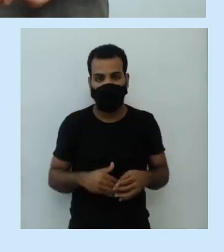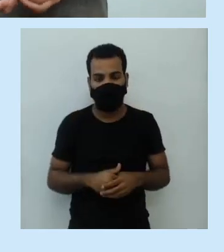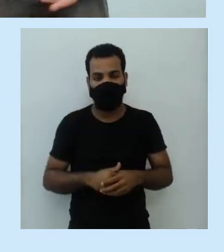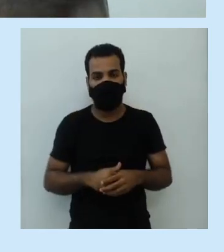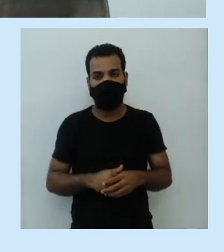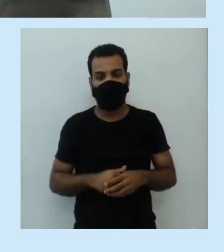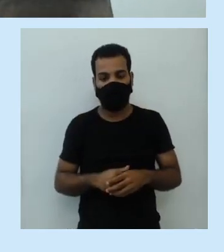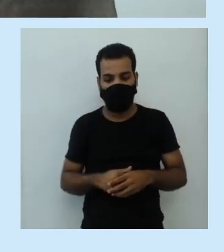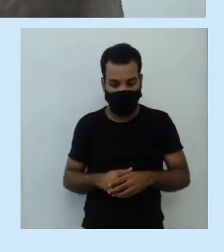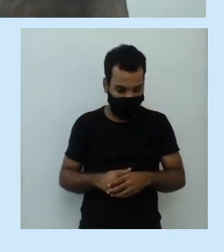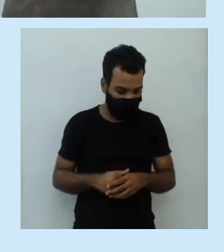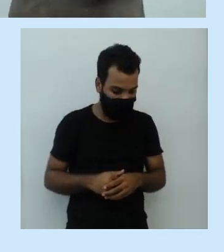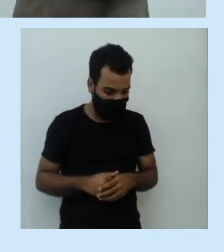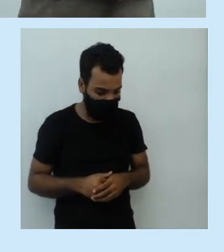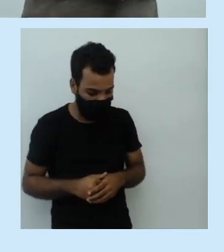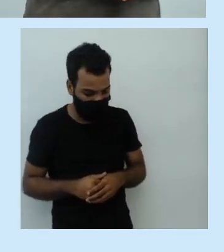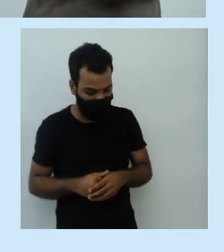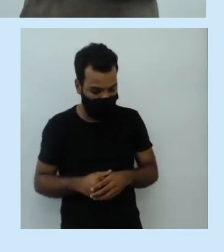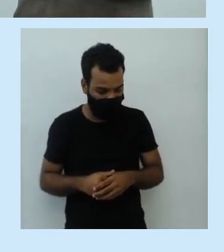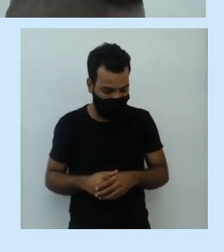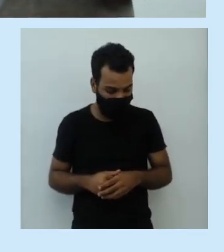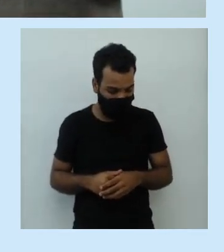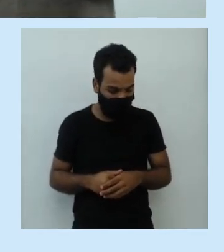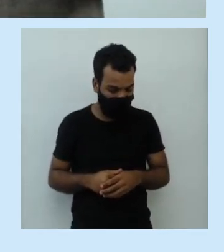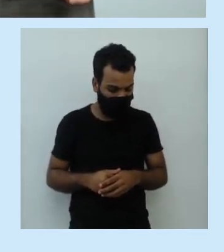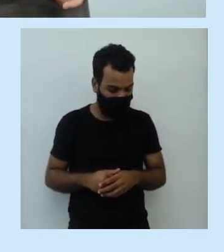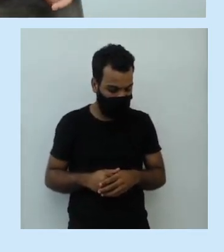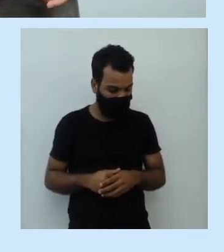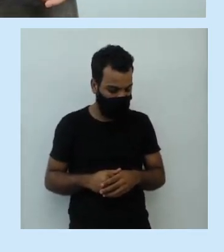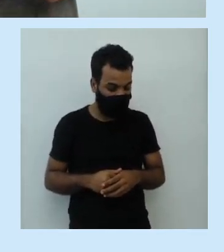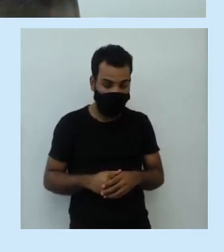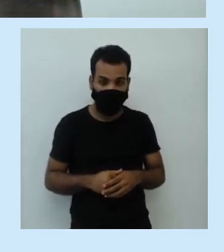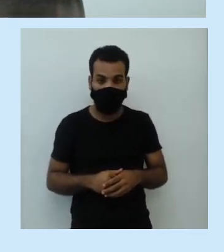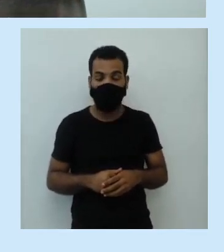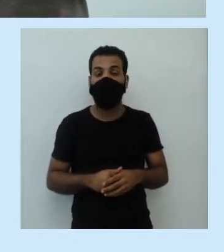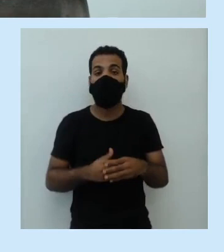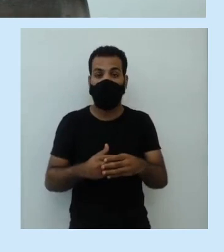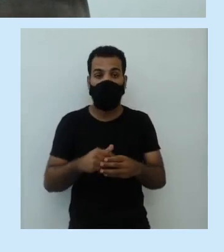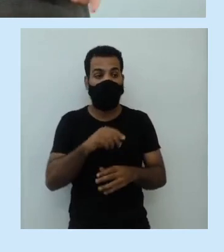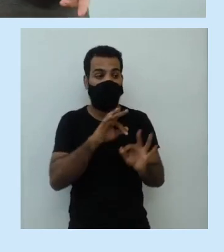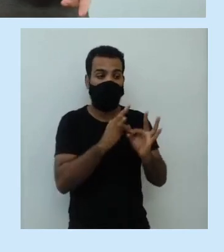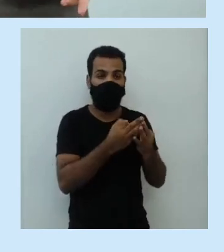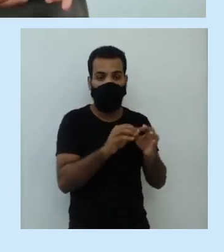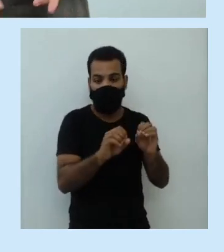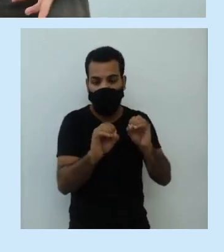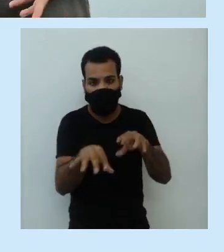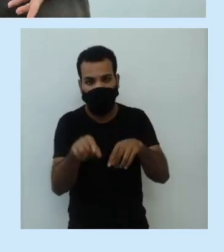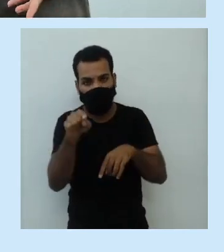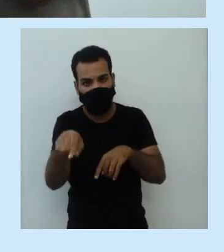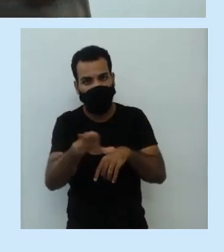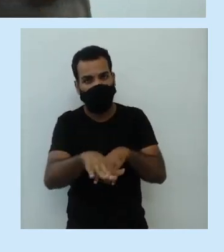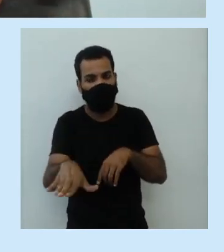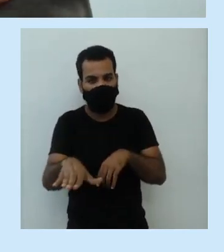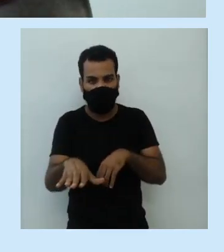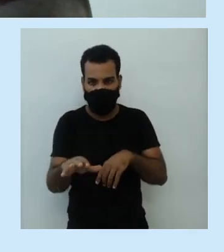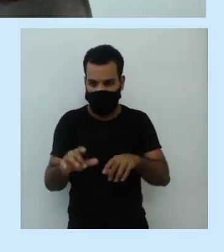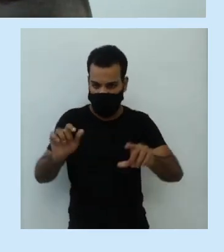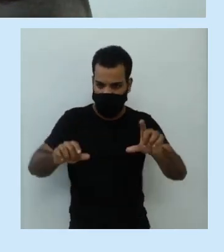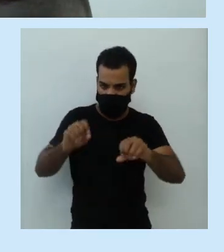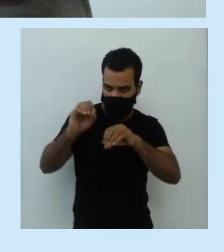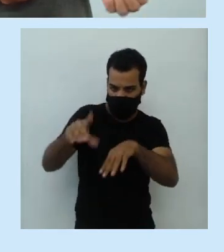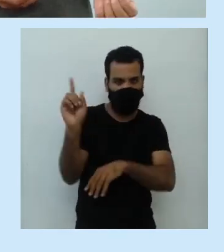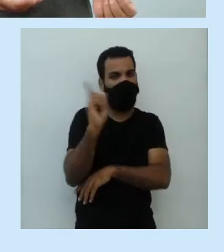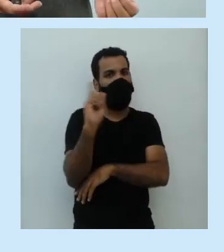caráter. Quem tem que educar uma criança é a família, não é a televisão, não são